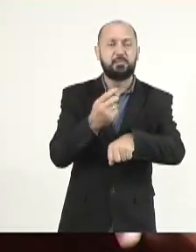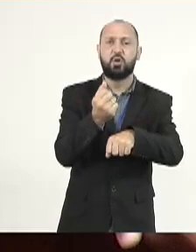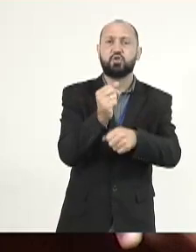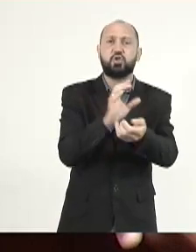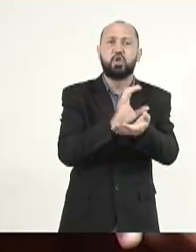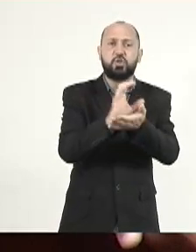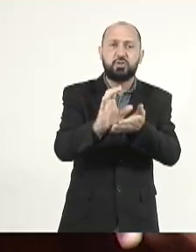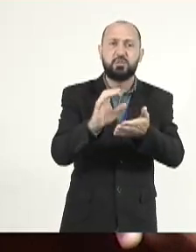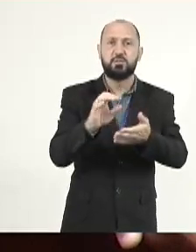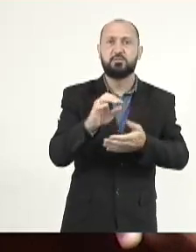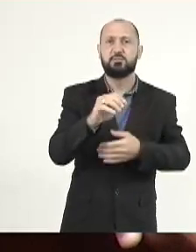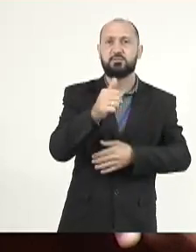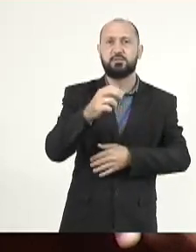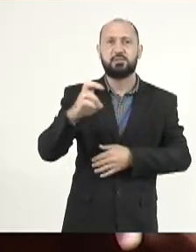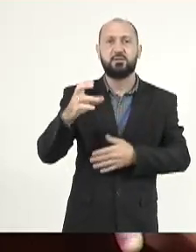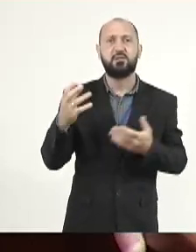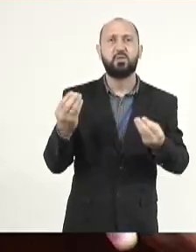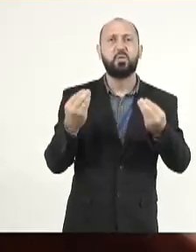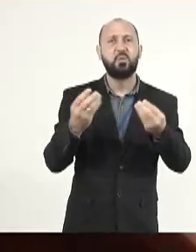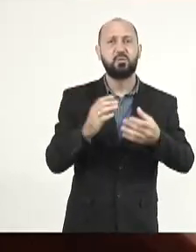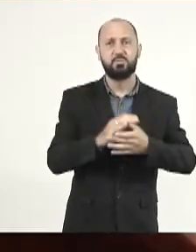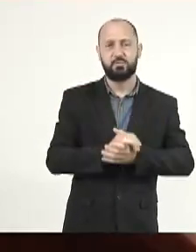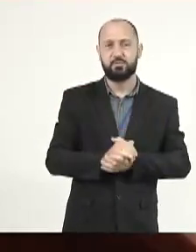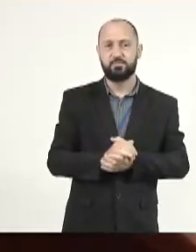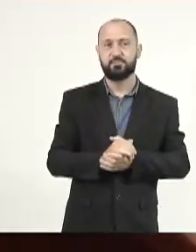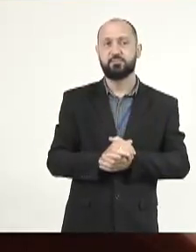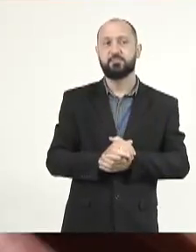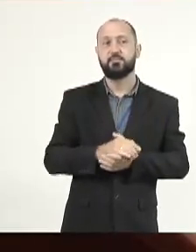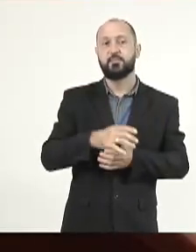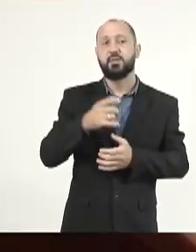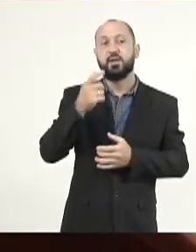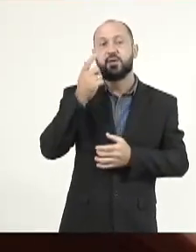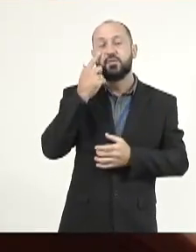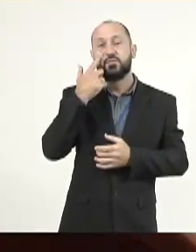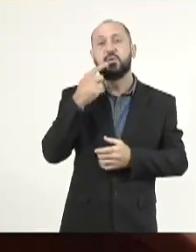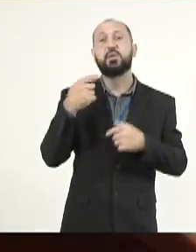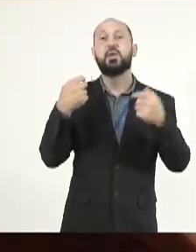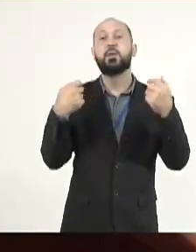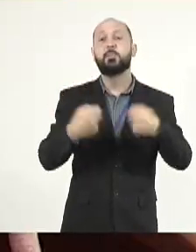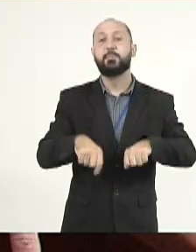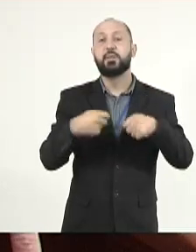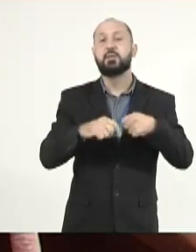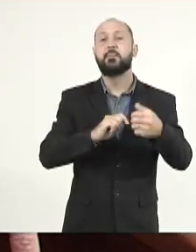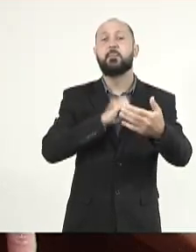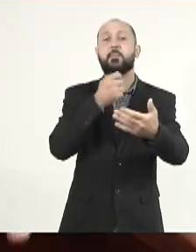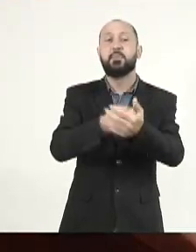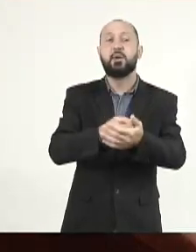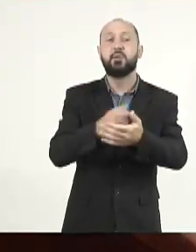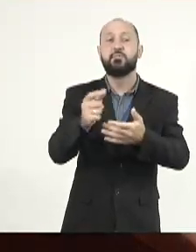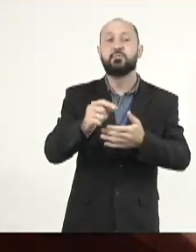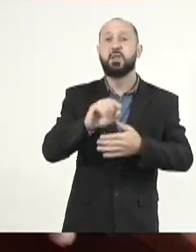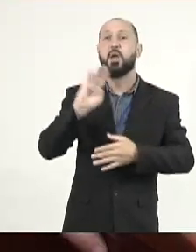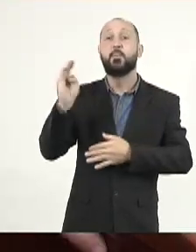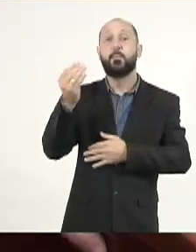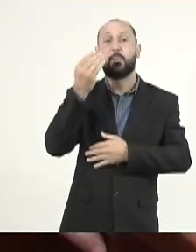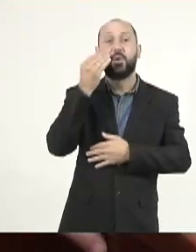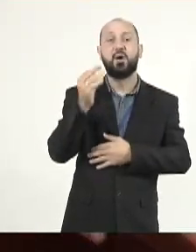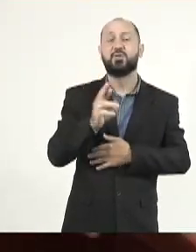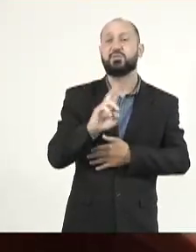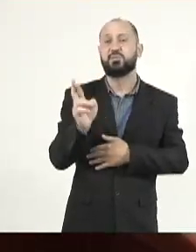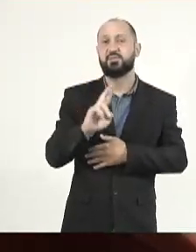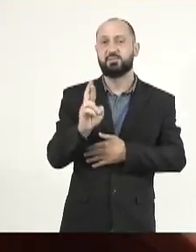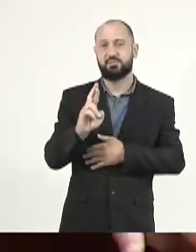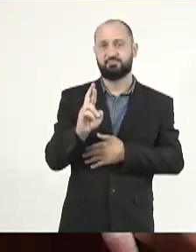quinquênio? Então, assim, quando a gente vê o que vai precisar para bancar isso aí, são bilhões.